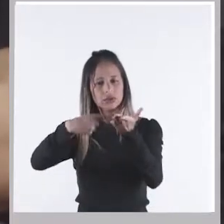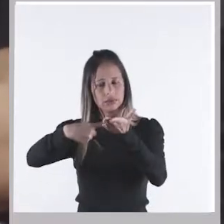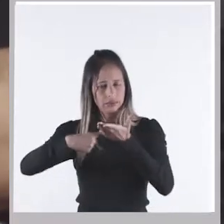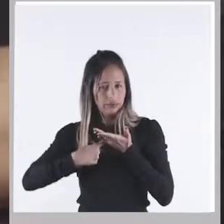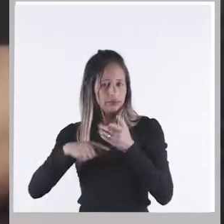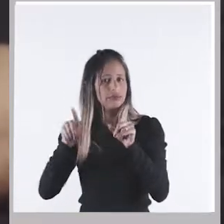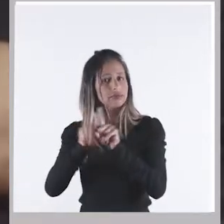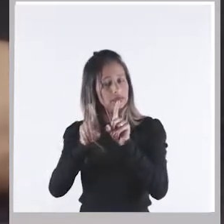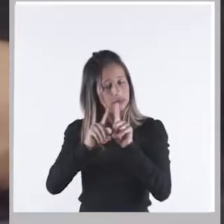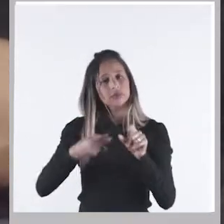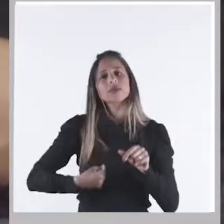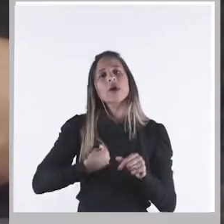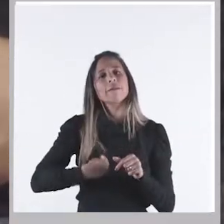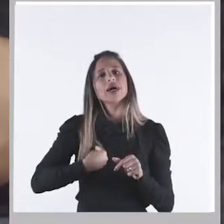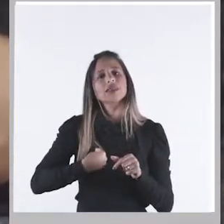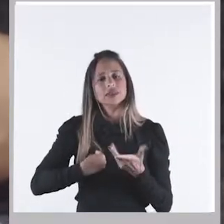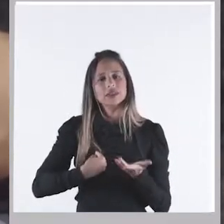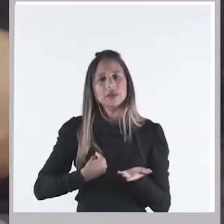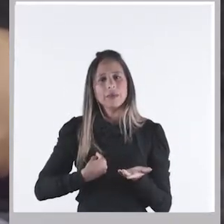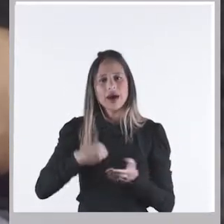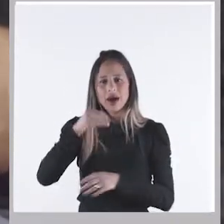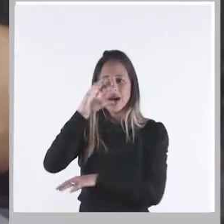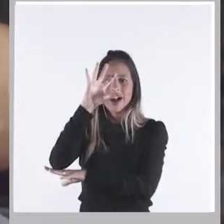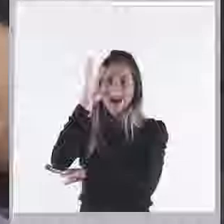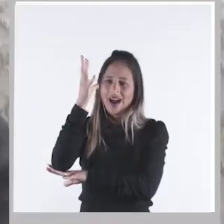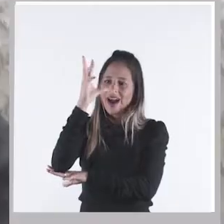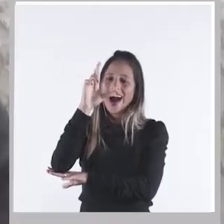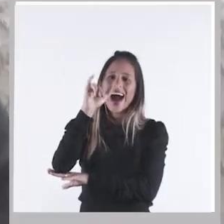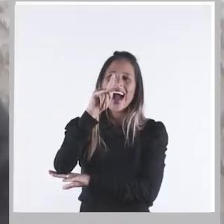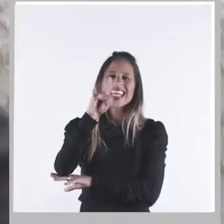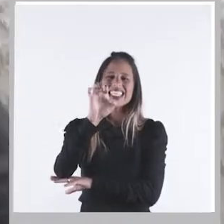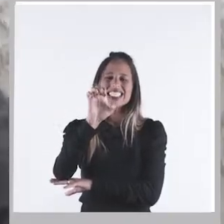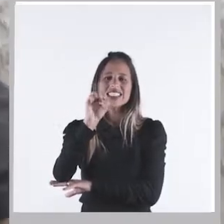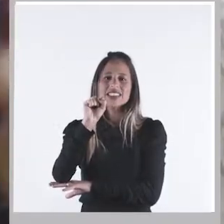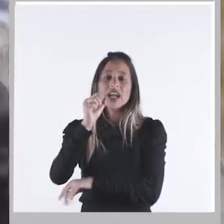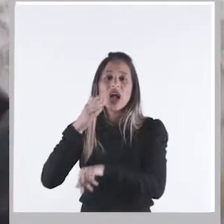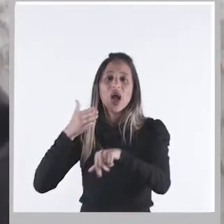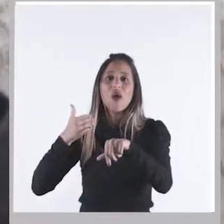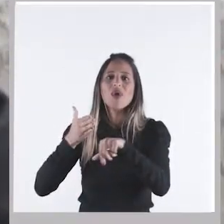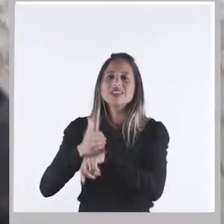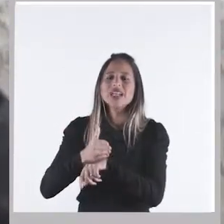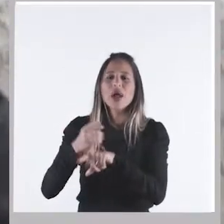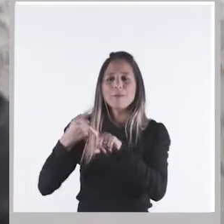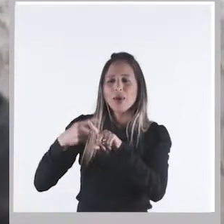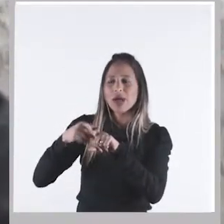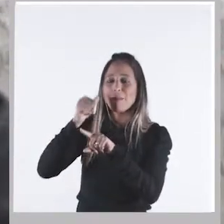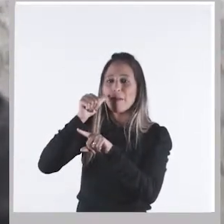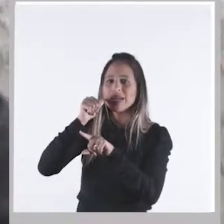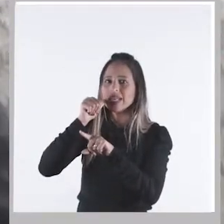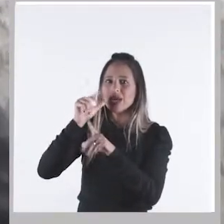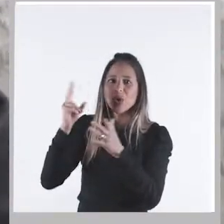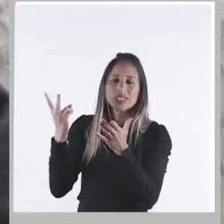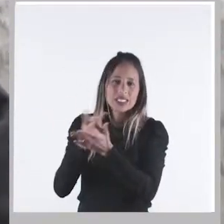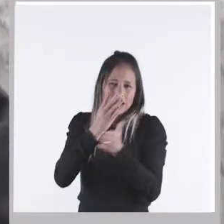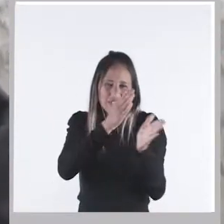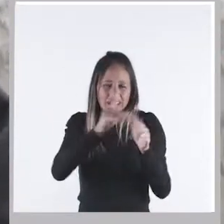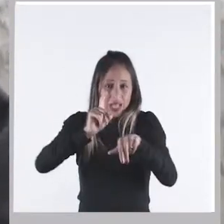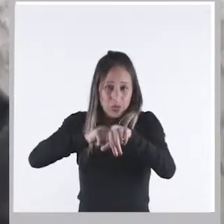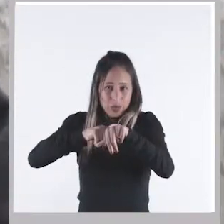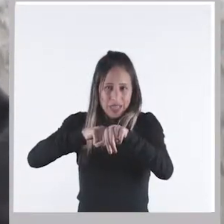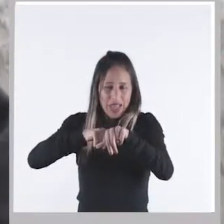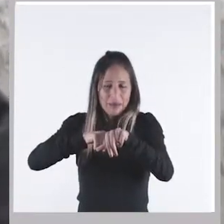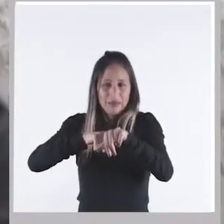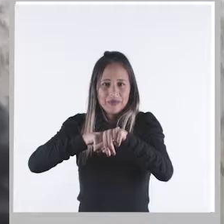convidou para participar. No Raízes 2 eu nem participaria, eu entrei porque uma menina não conseguiu cumprir os prazos, né? E